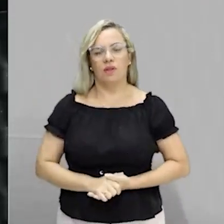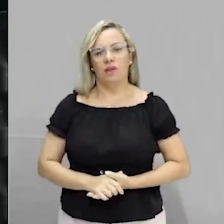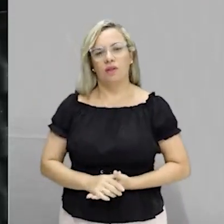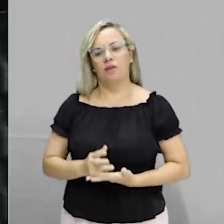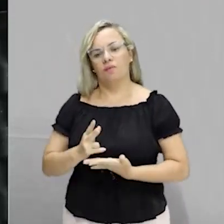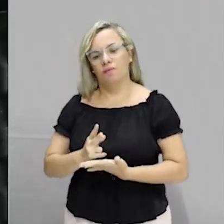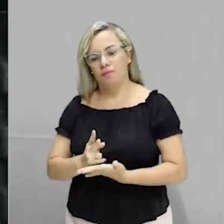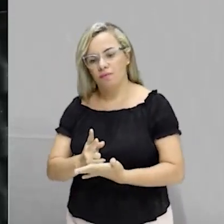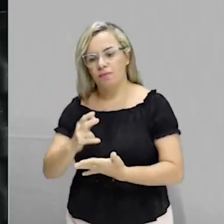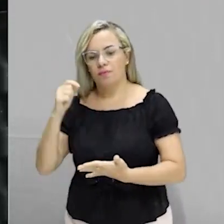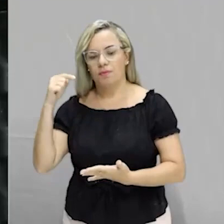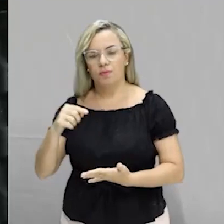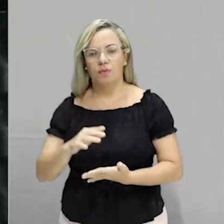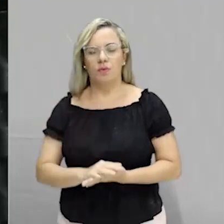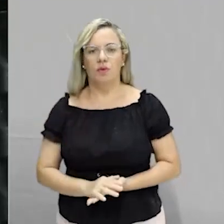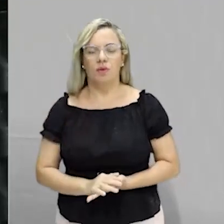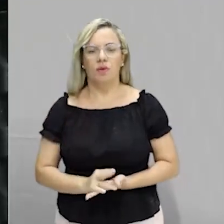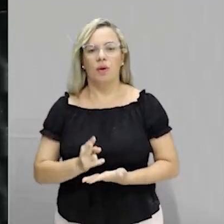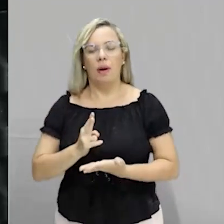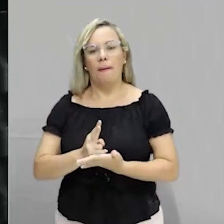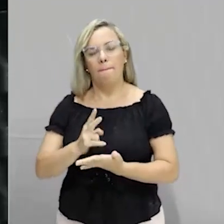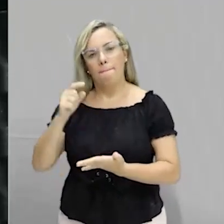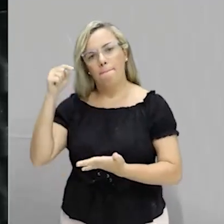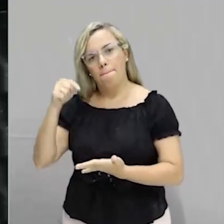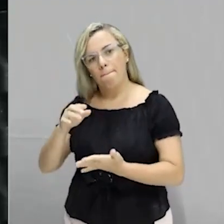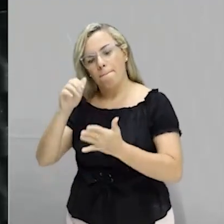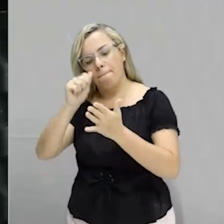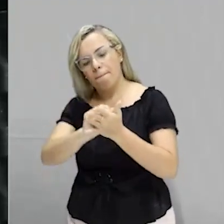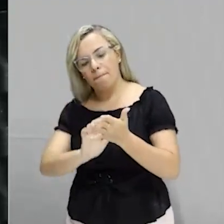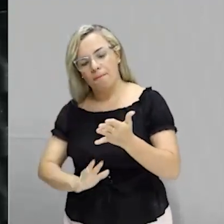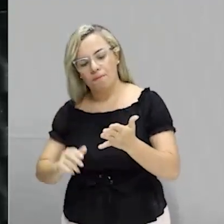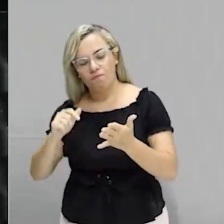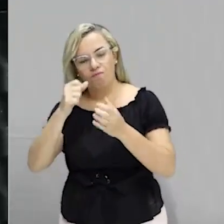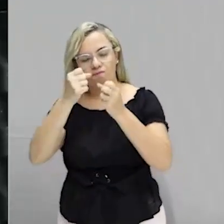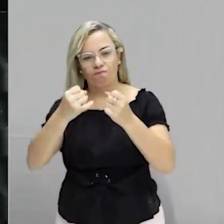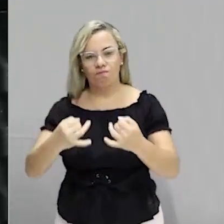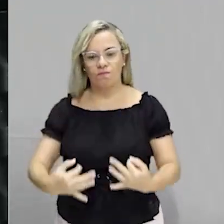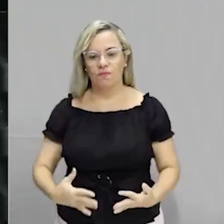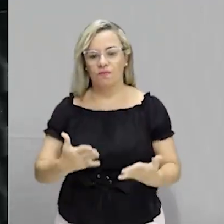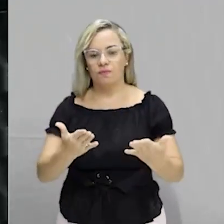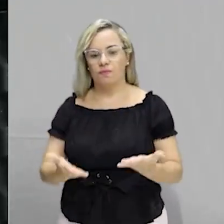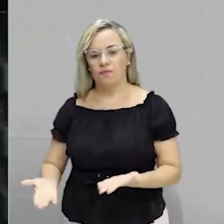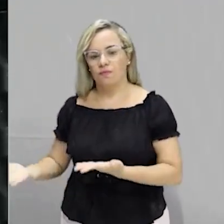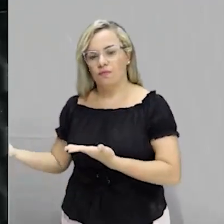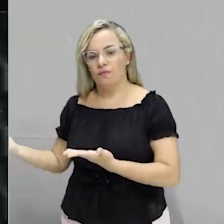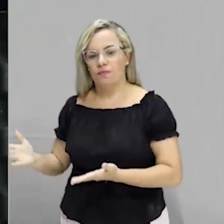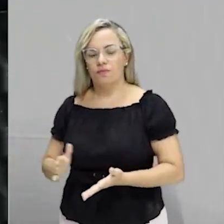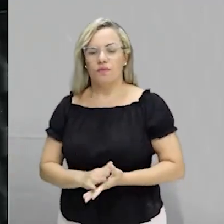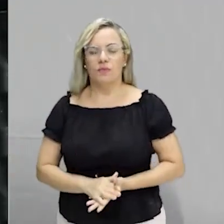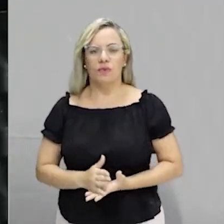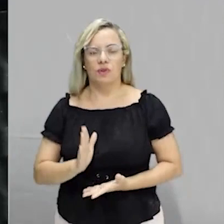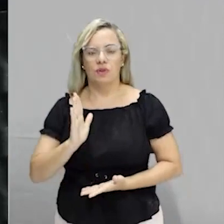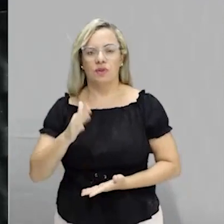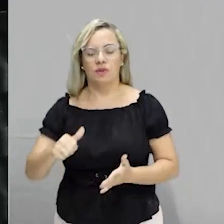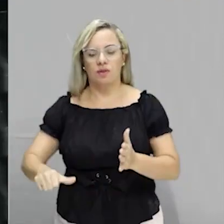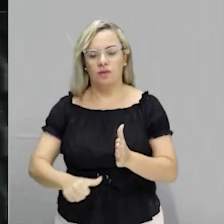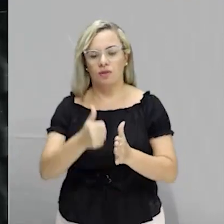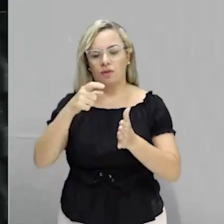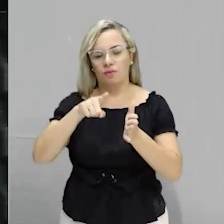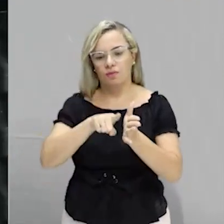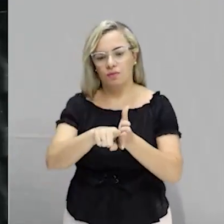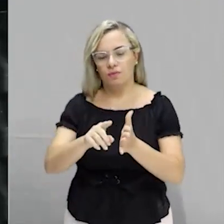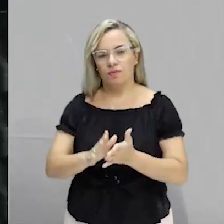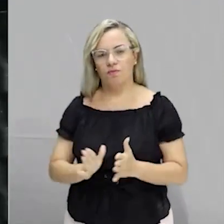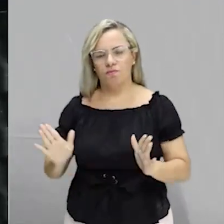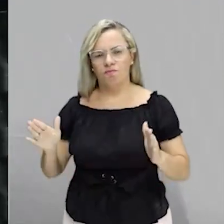continuidade aqui, a gente continua com exercício comentado, tá? Então, já vamos aqui para a primeira questão e aqui eu já